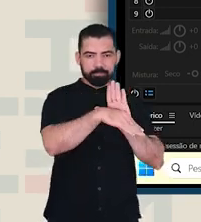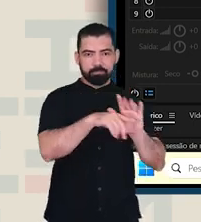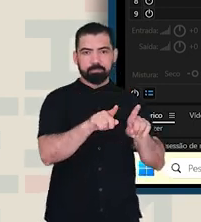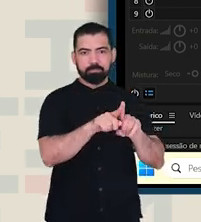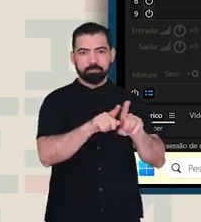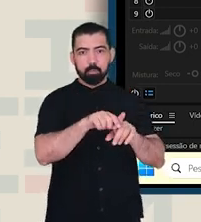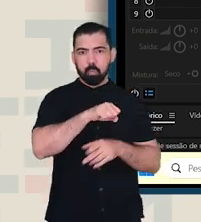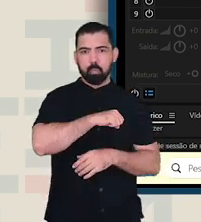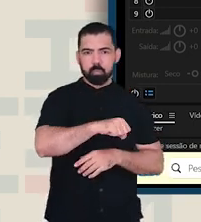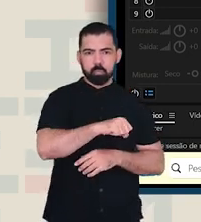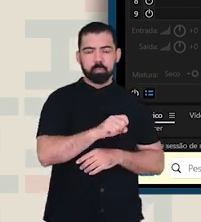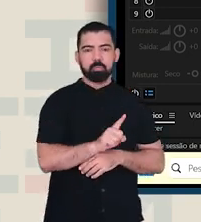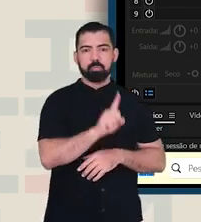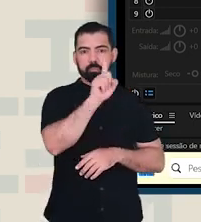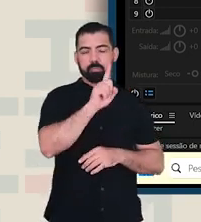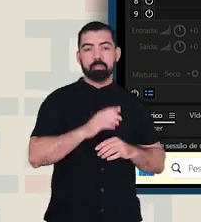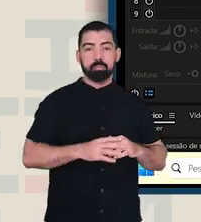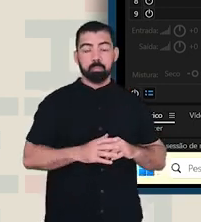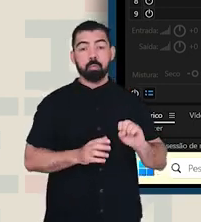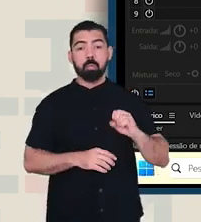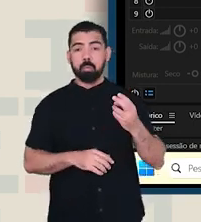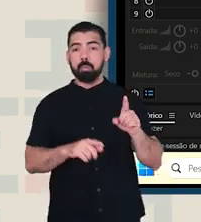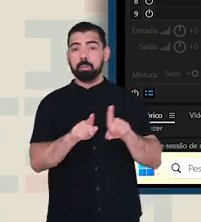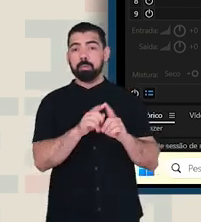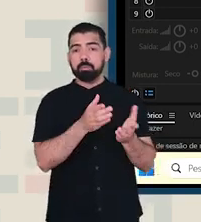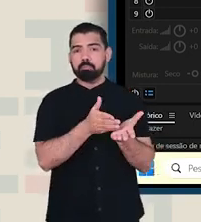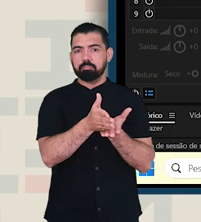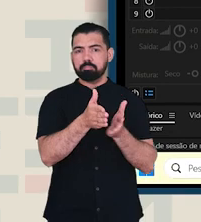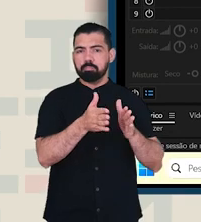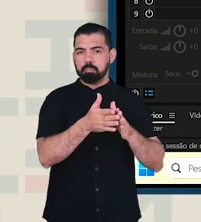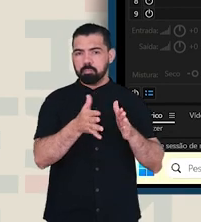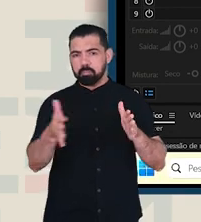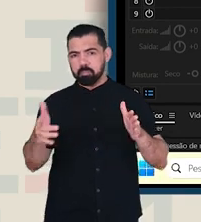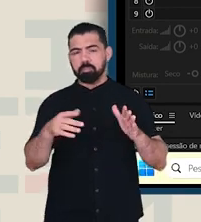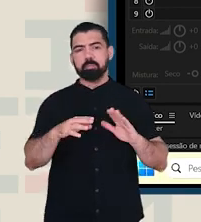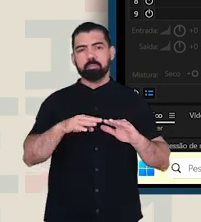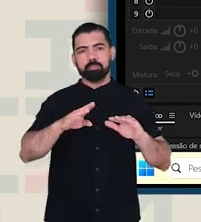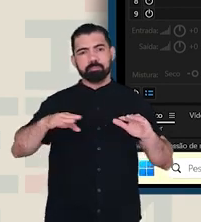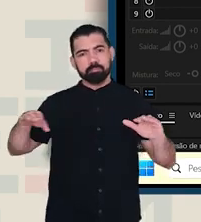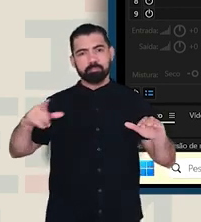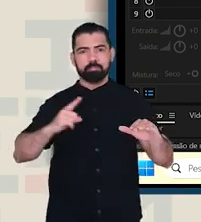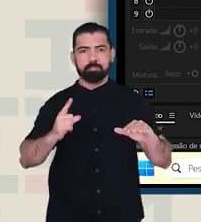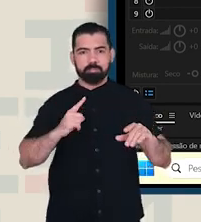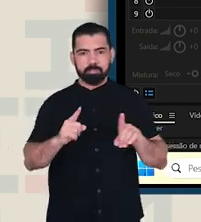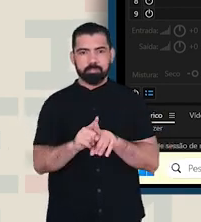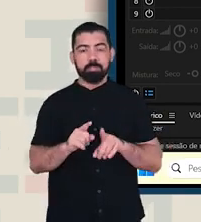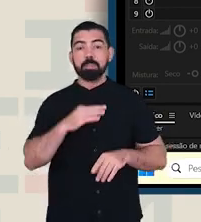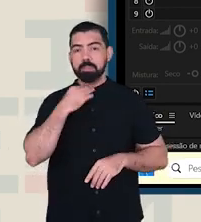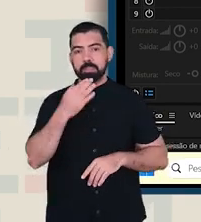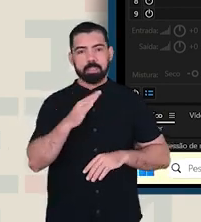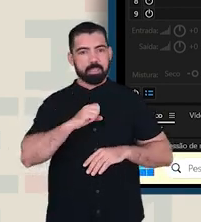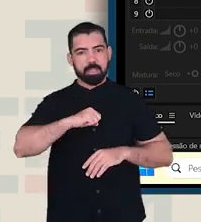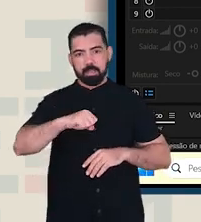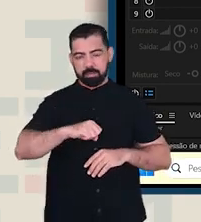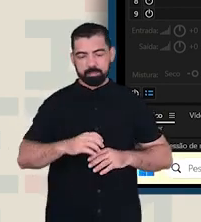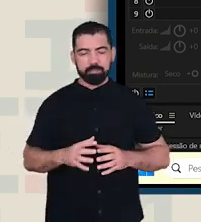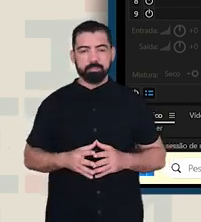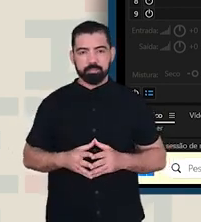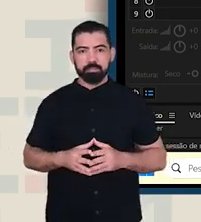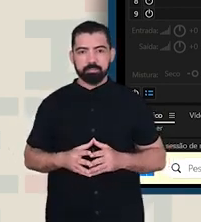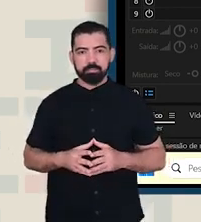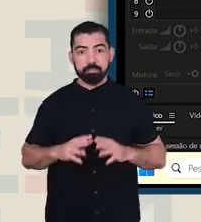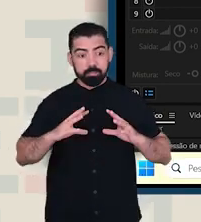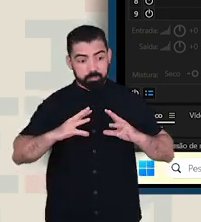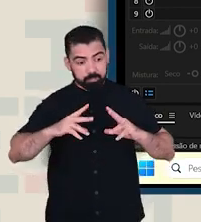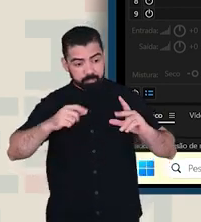ataque impulsivo, ou então continuação ou continuante, som continuante, sem ataque.